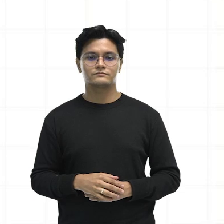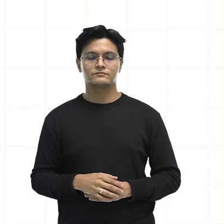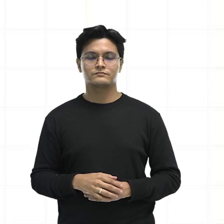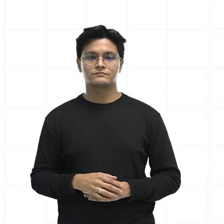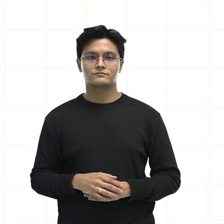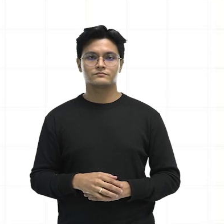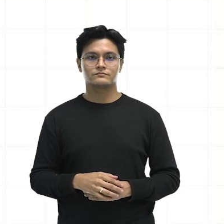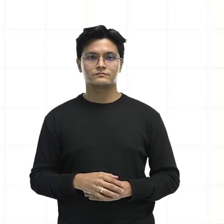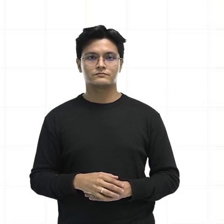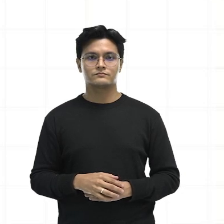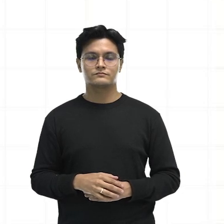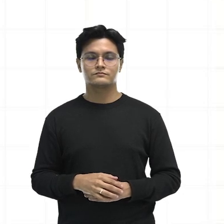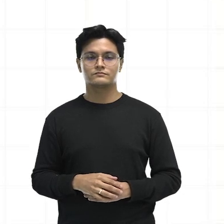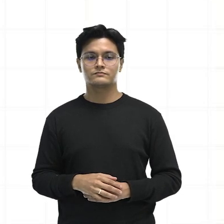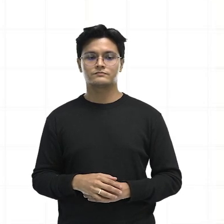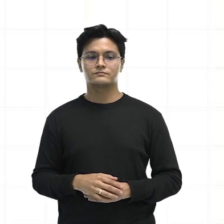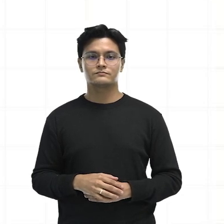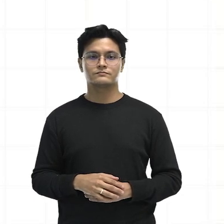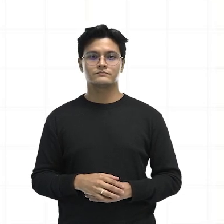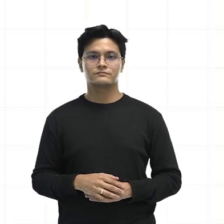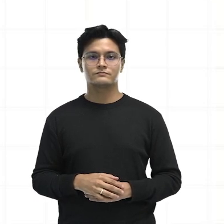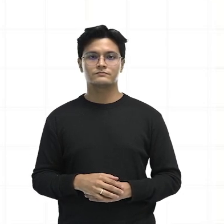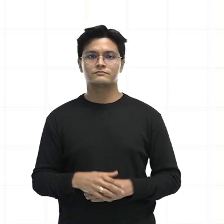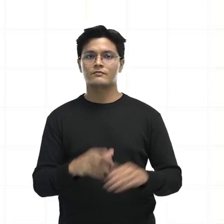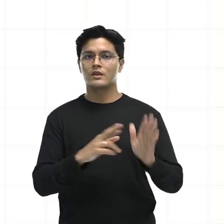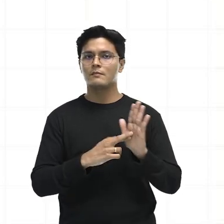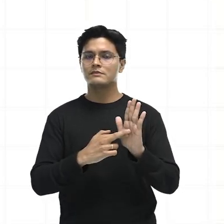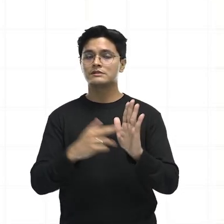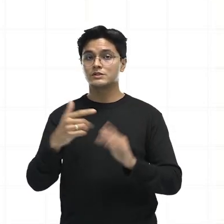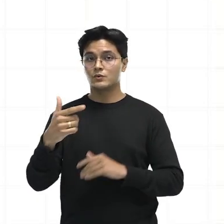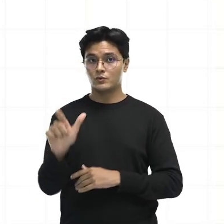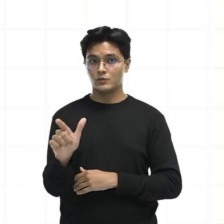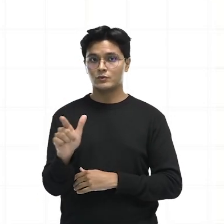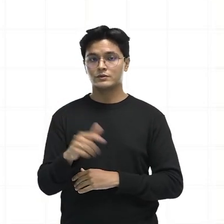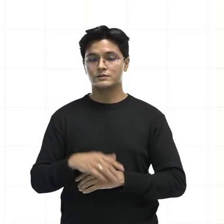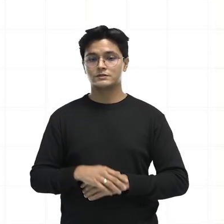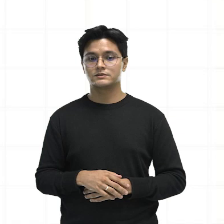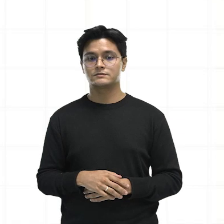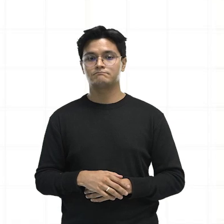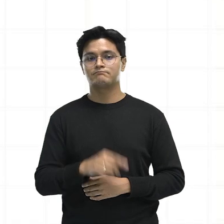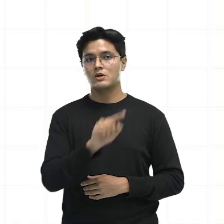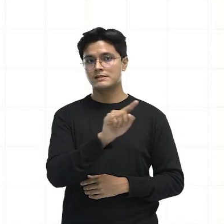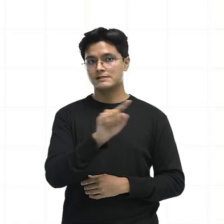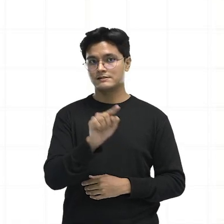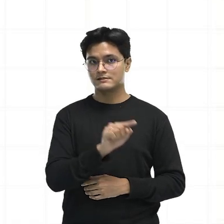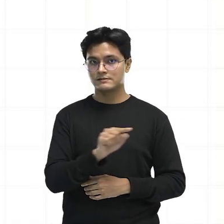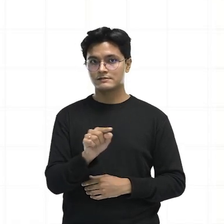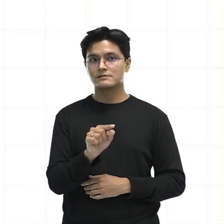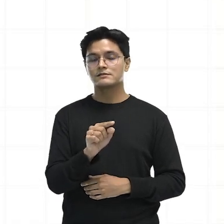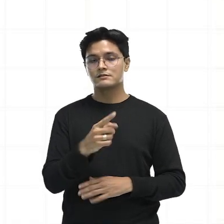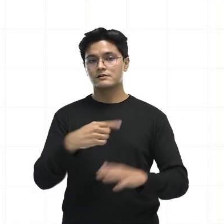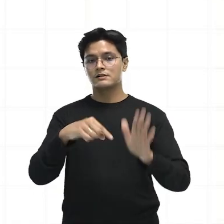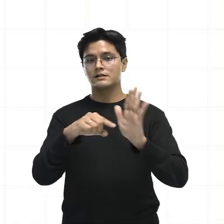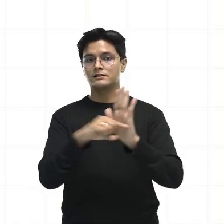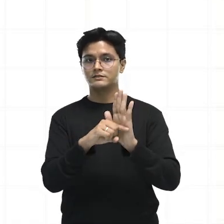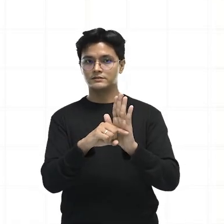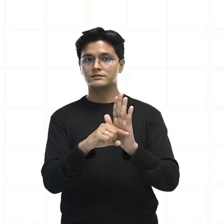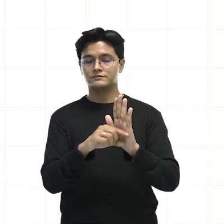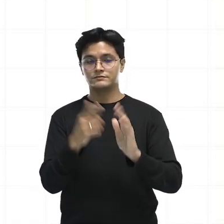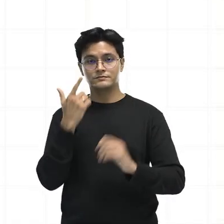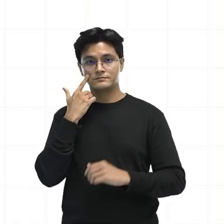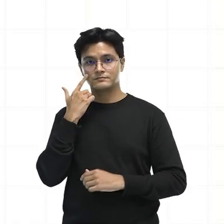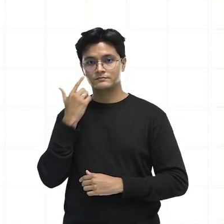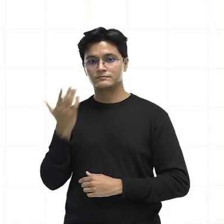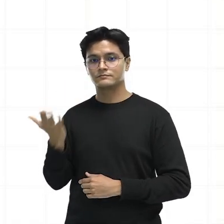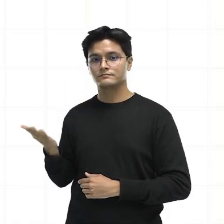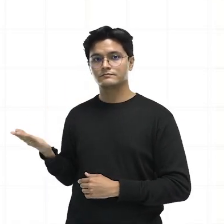dos números inteiros. Outra representação, Z negativo ou Z menos. Veja,